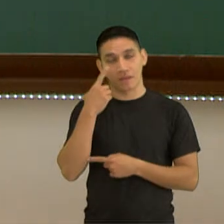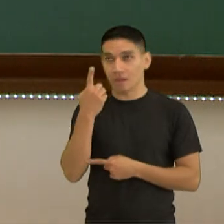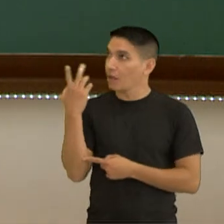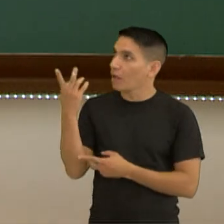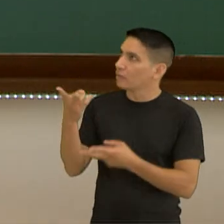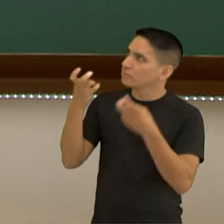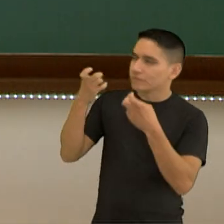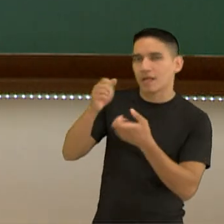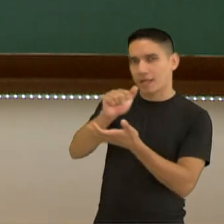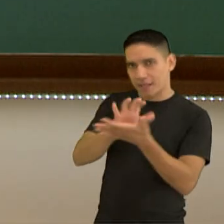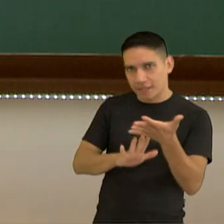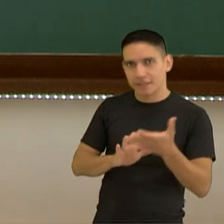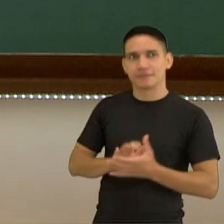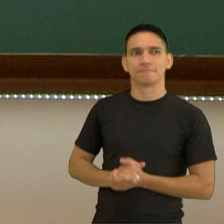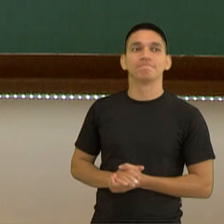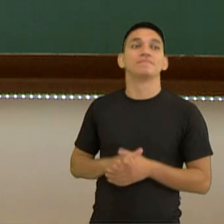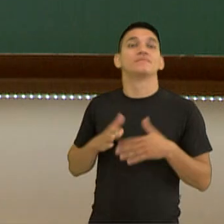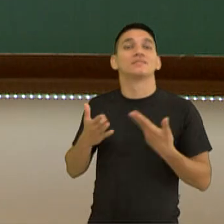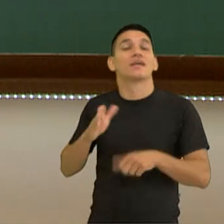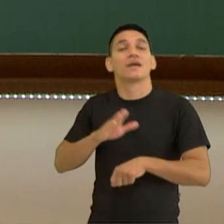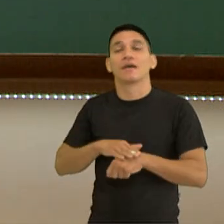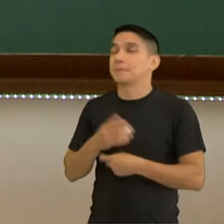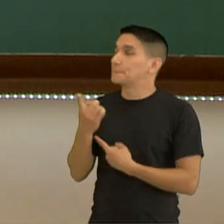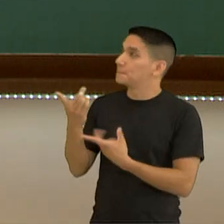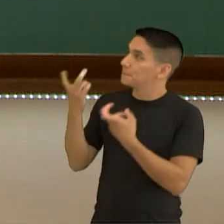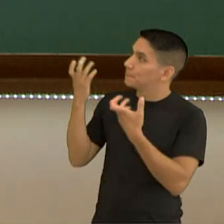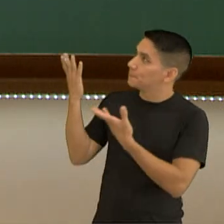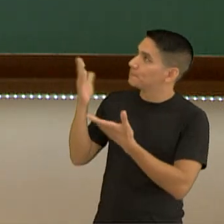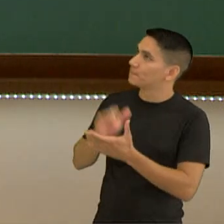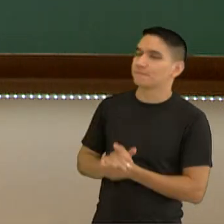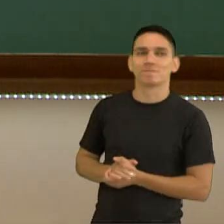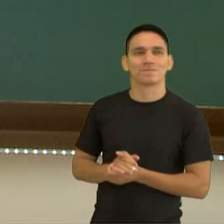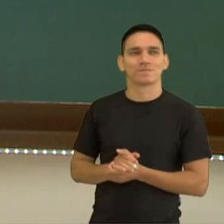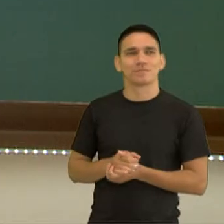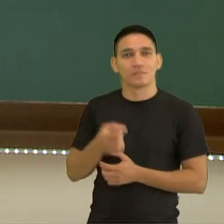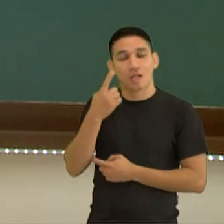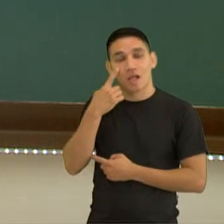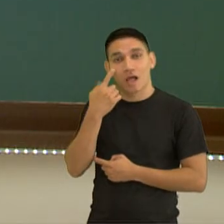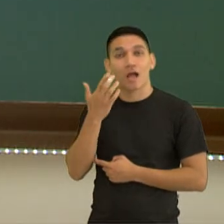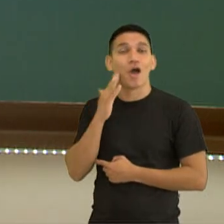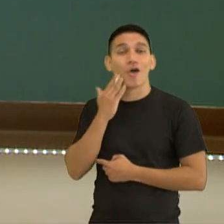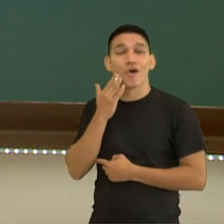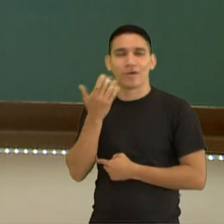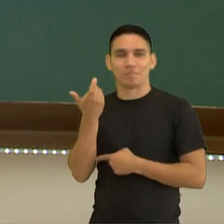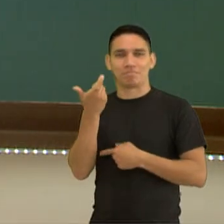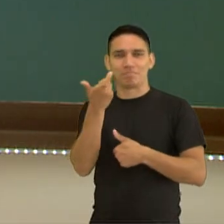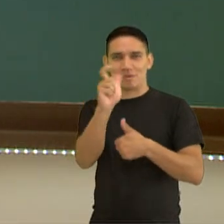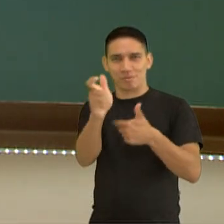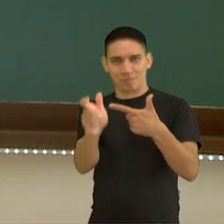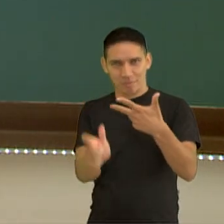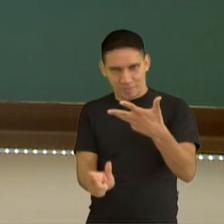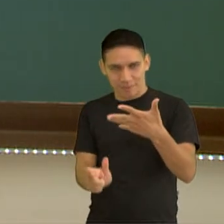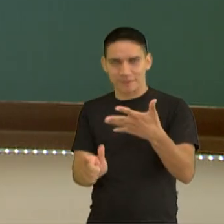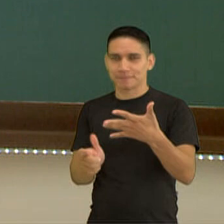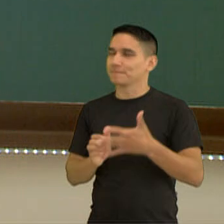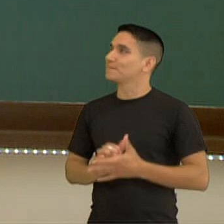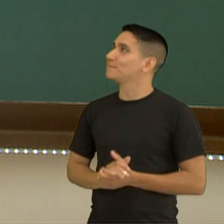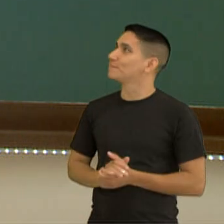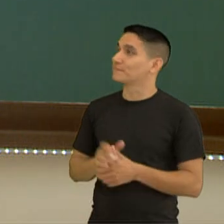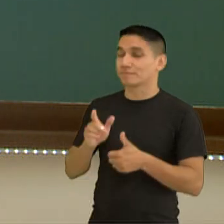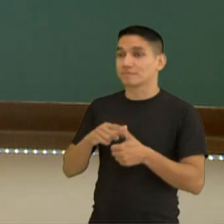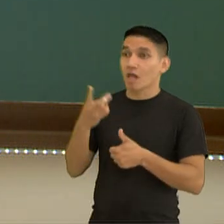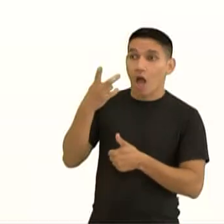Observando o nosso exercício, então nós temos aqui, look, it's snowing. Observe, olha, está